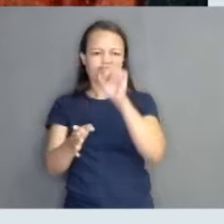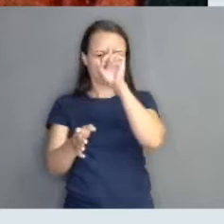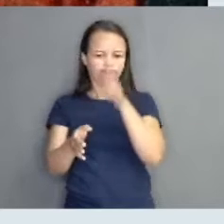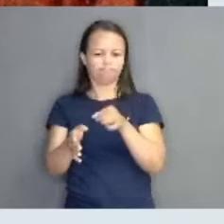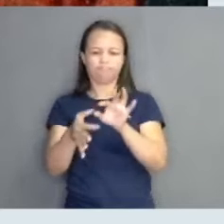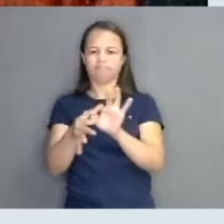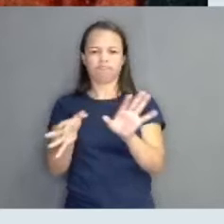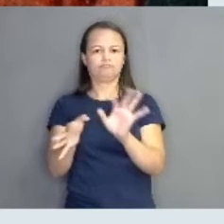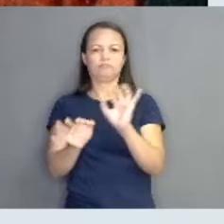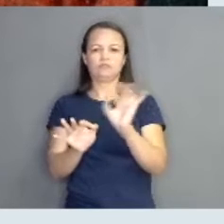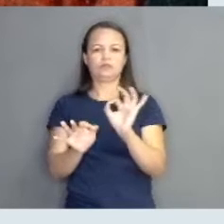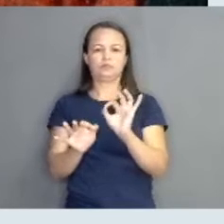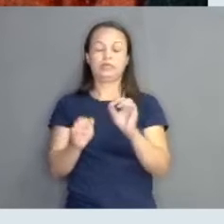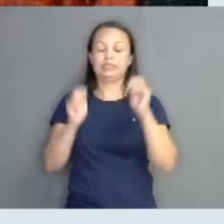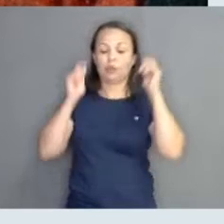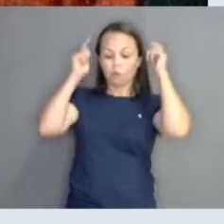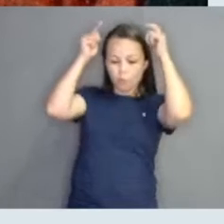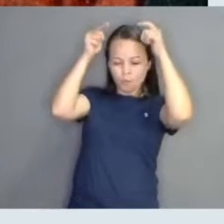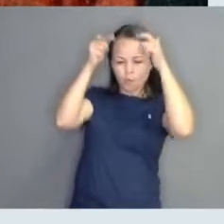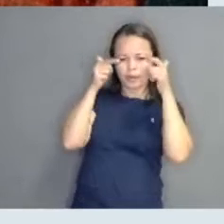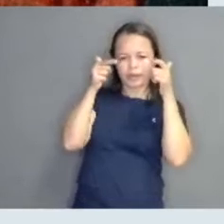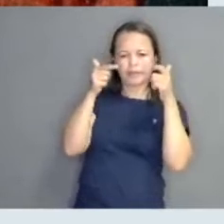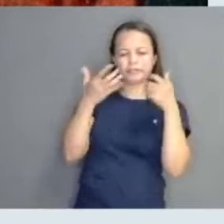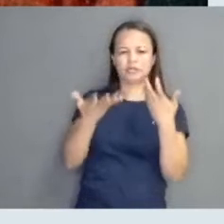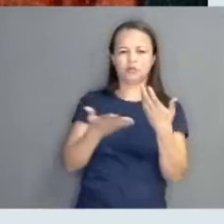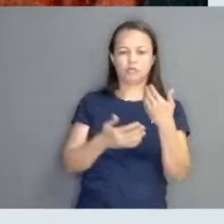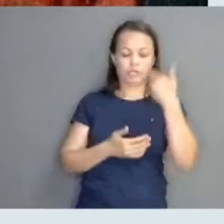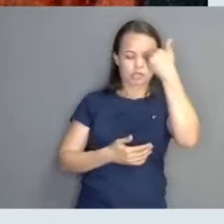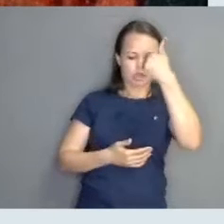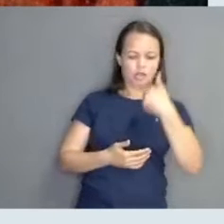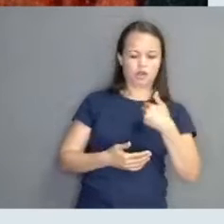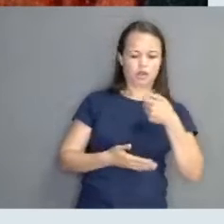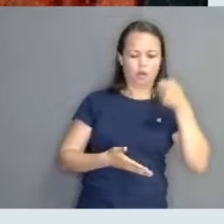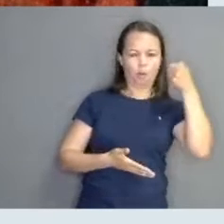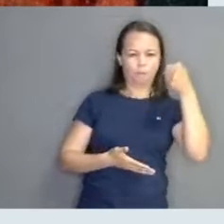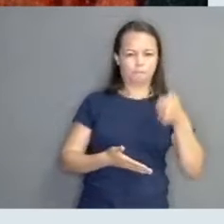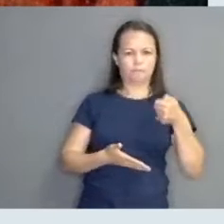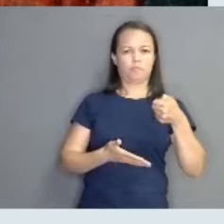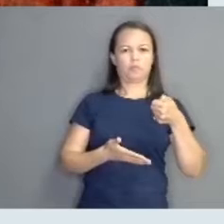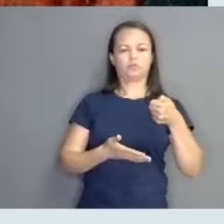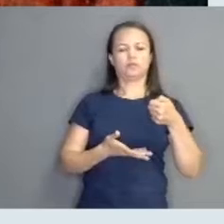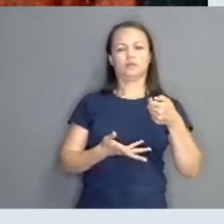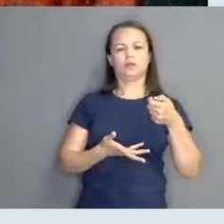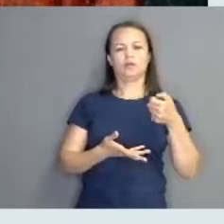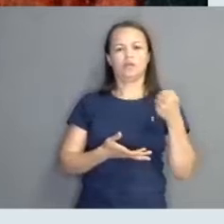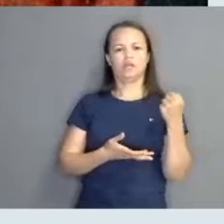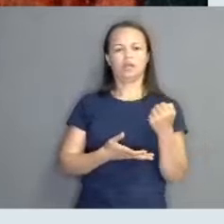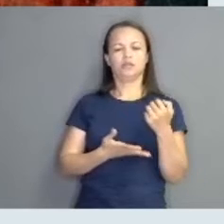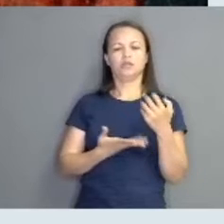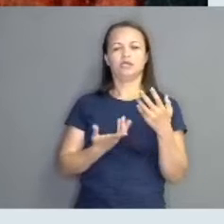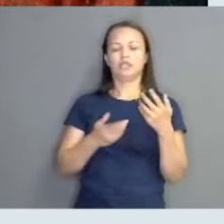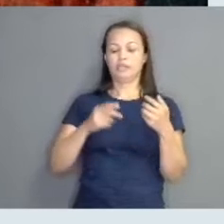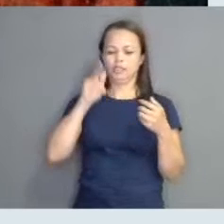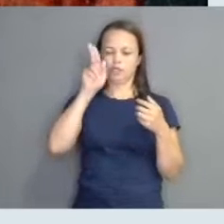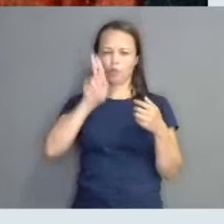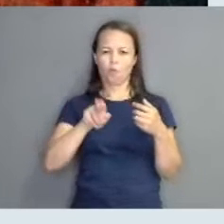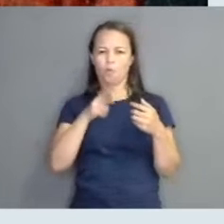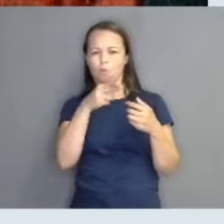da prerrogativa de que ele era o poder na Inglaterra e que o Papa